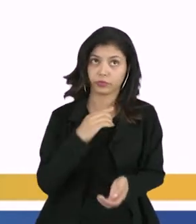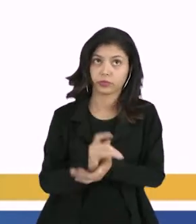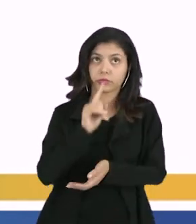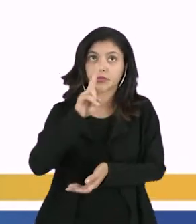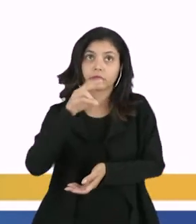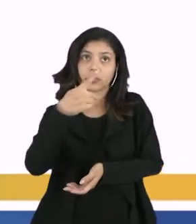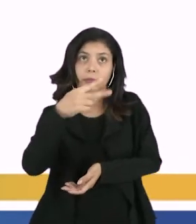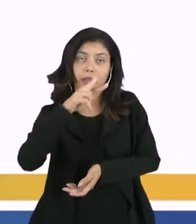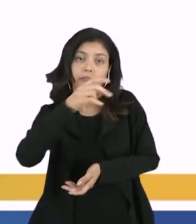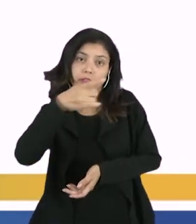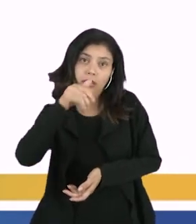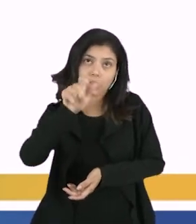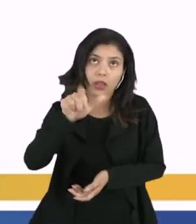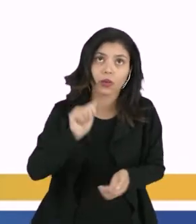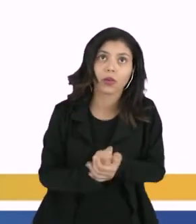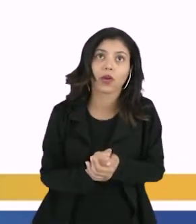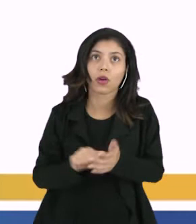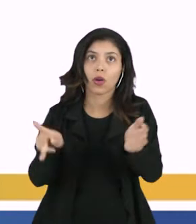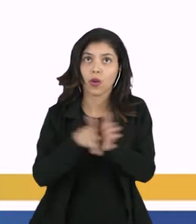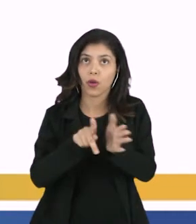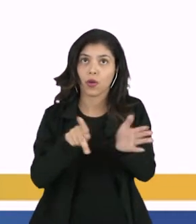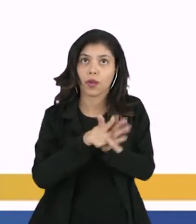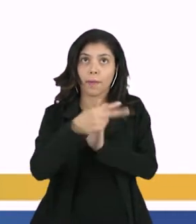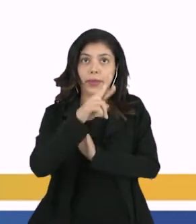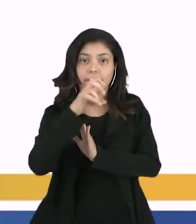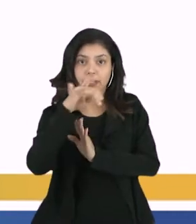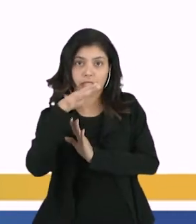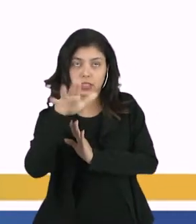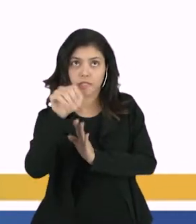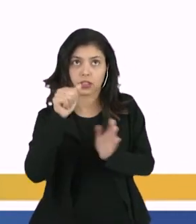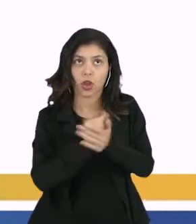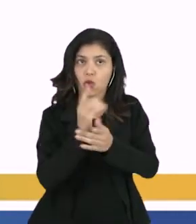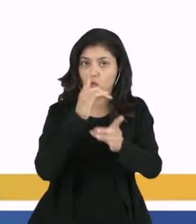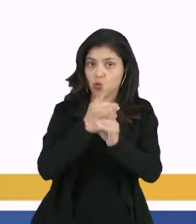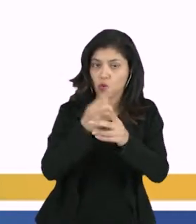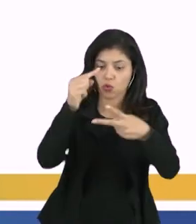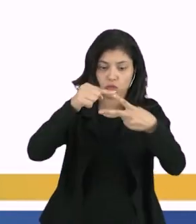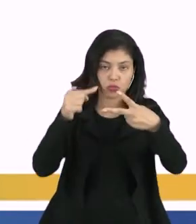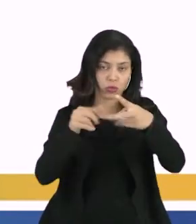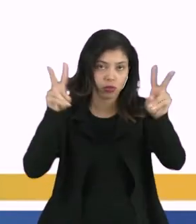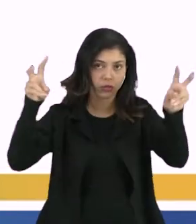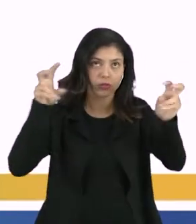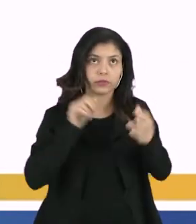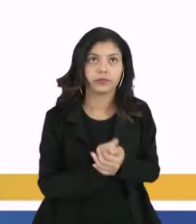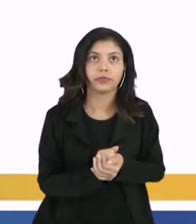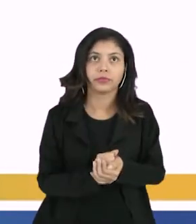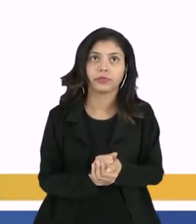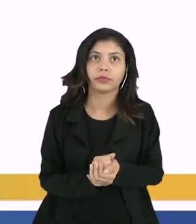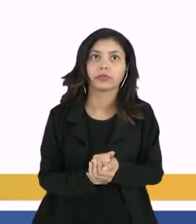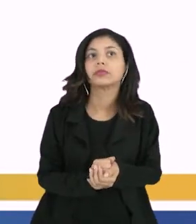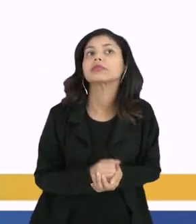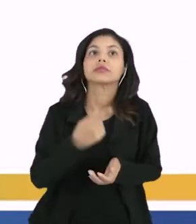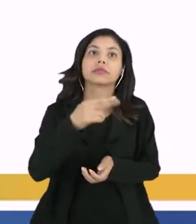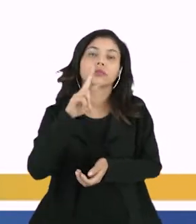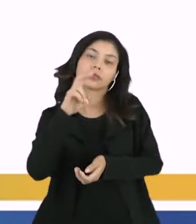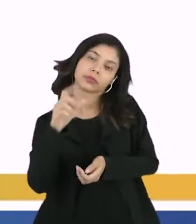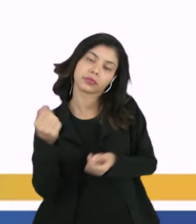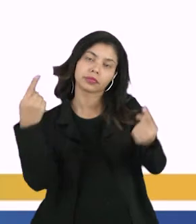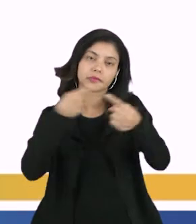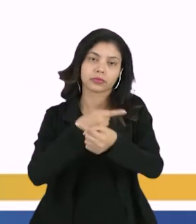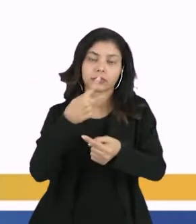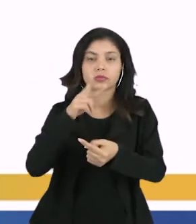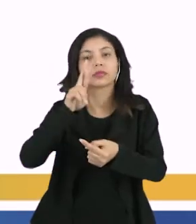derivação prefixal ou prefixação, vocês podem encontrar esses dois termos, inclusão de prefixo à